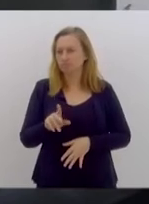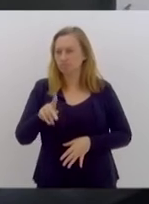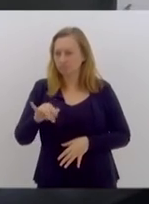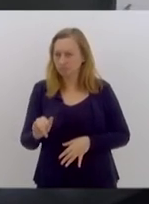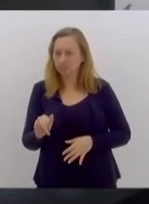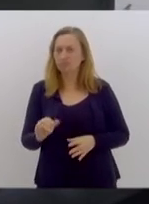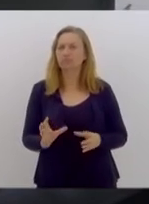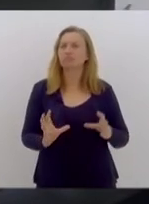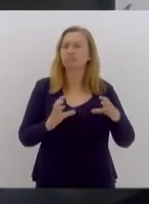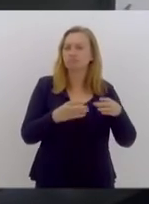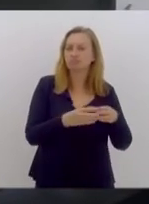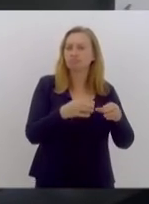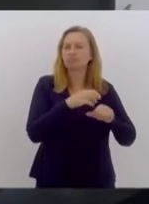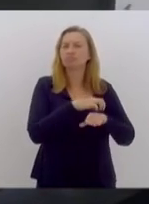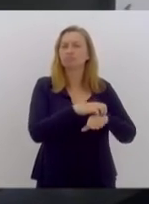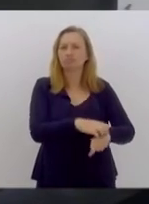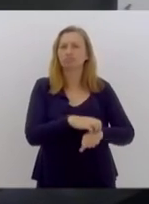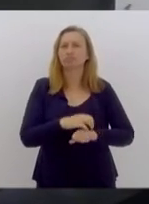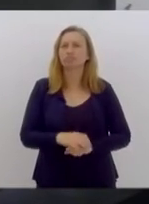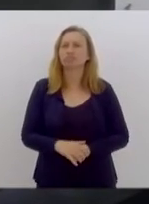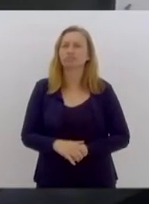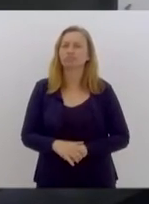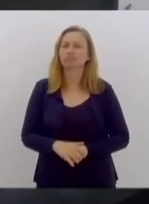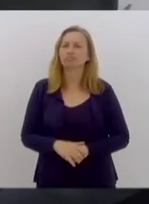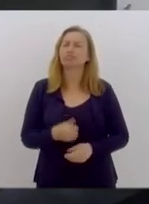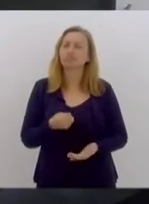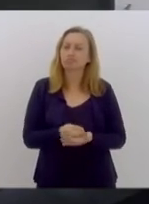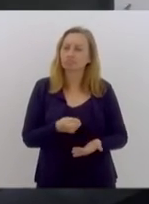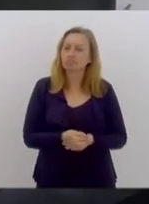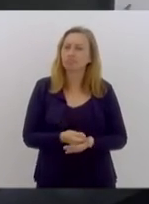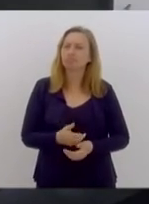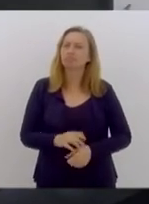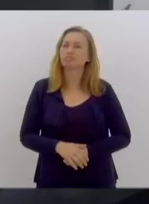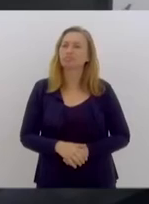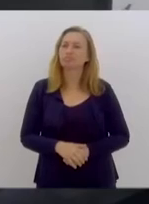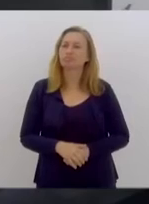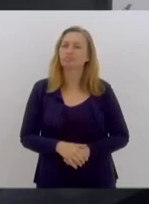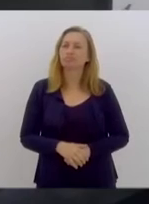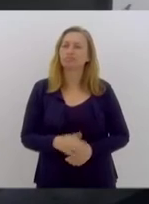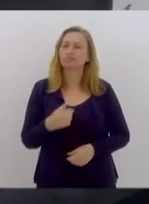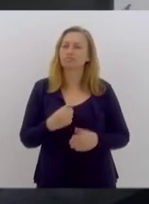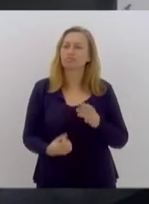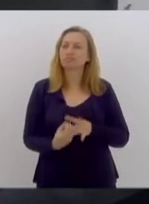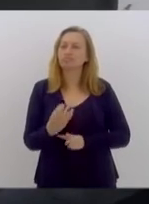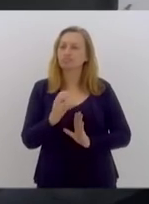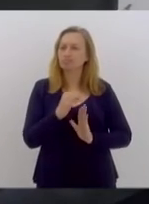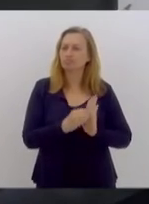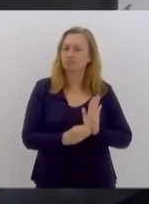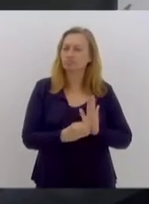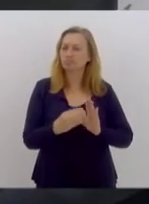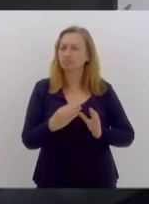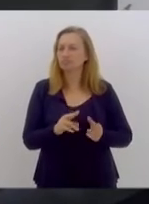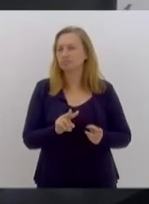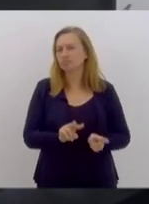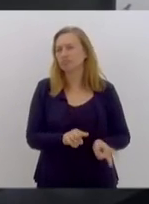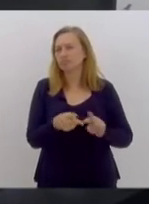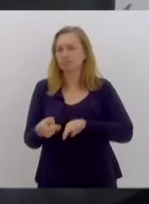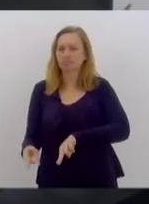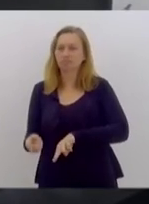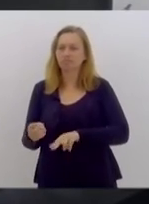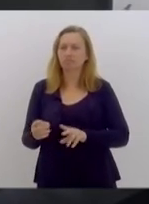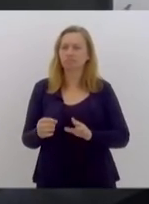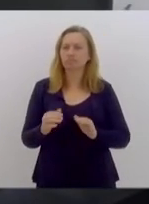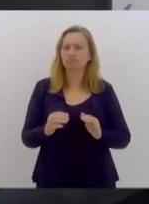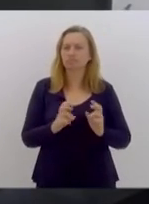a comissão de transporte de alguma forma cobrar e queria cobrar que eu fiz um ofício encaminha SuperVia que não